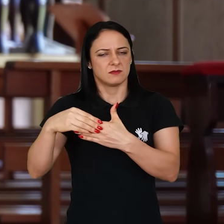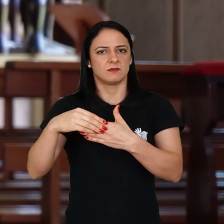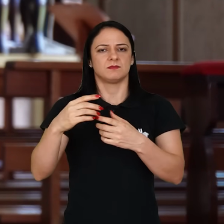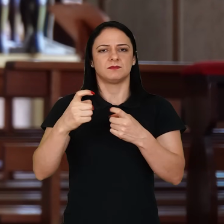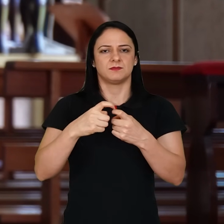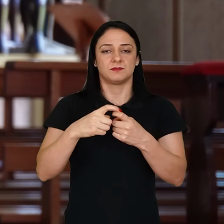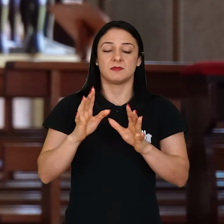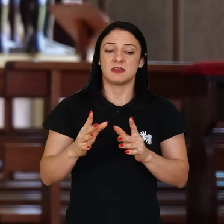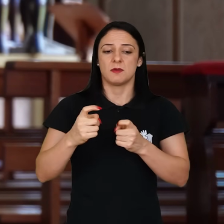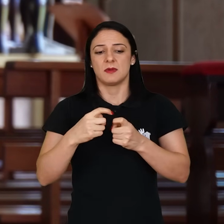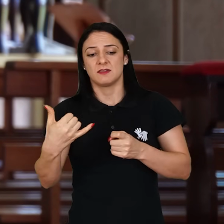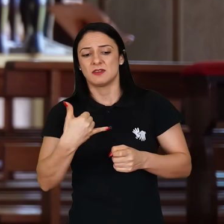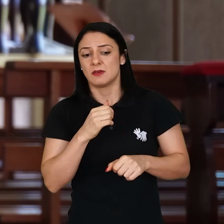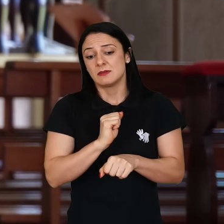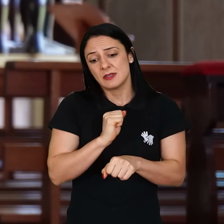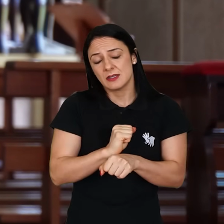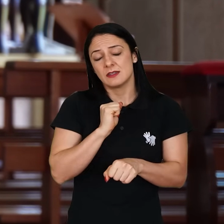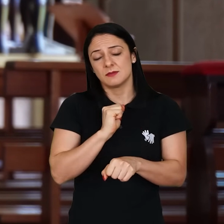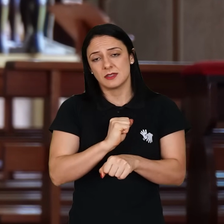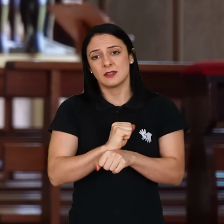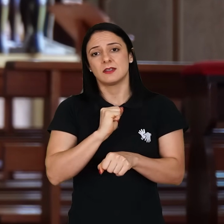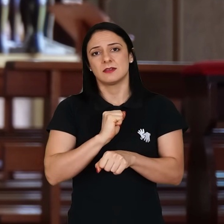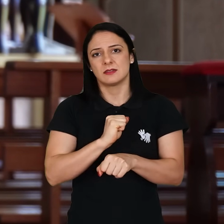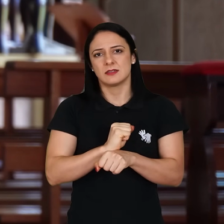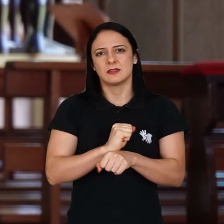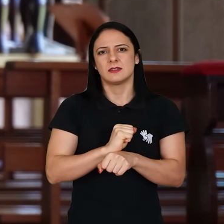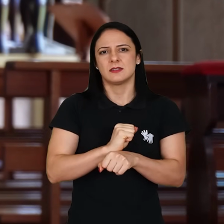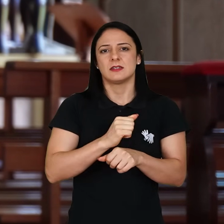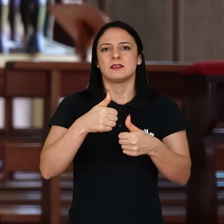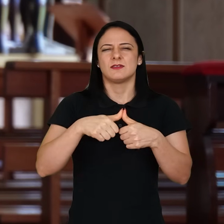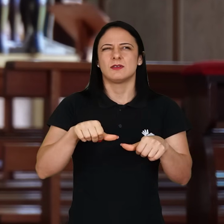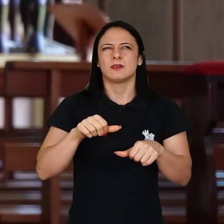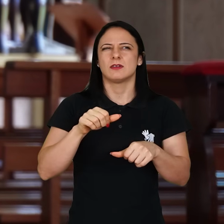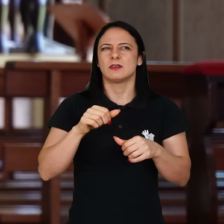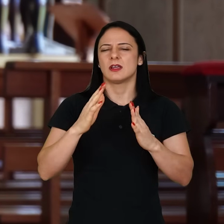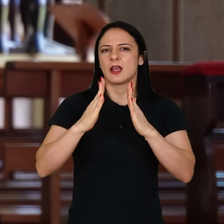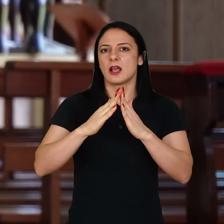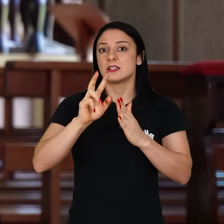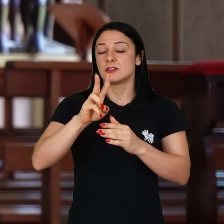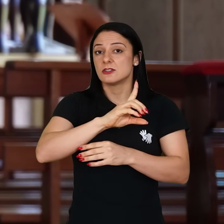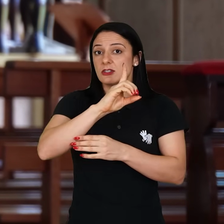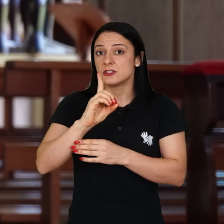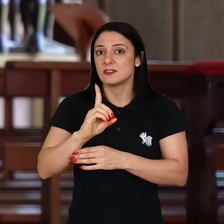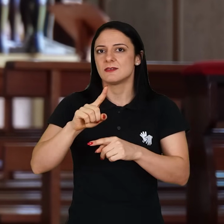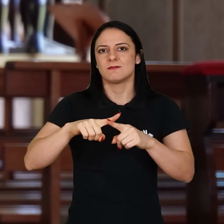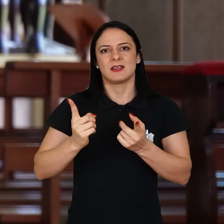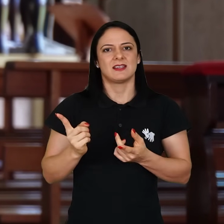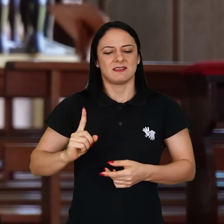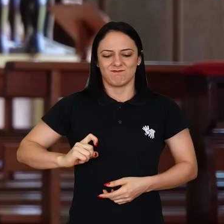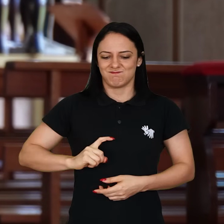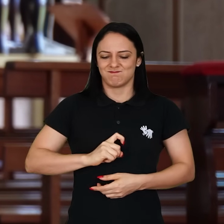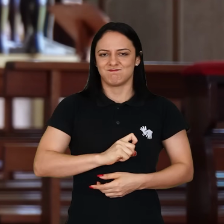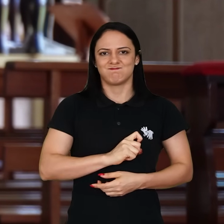médico, vamos aguardar, continua dando ele. Ainda ficou em casa uns 2 dias, hein, Nelma? Aí, a